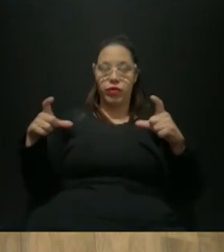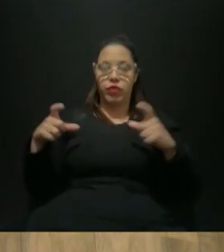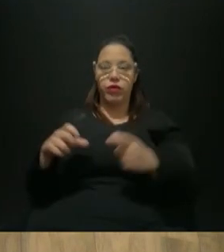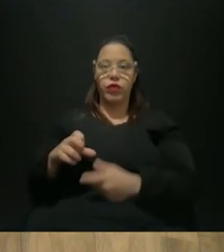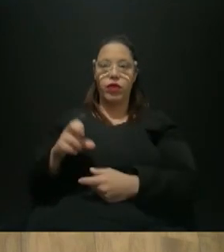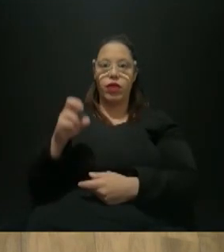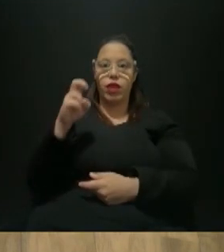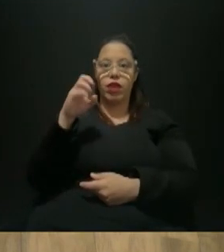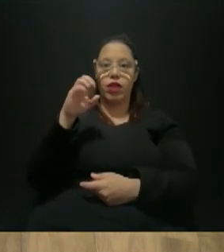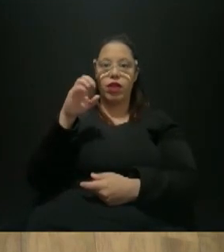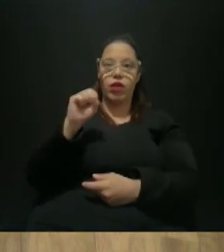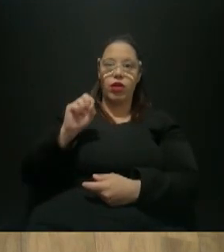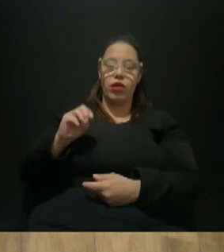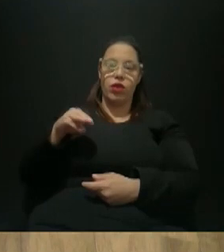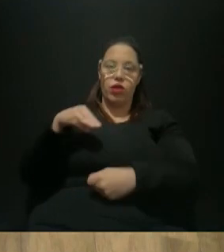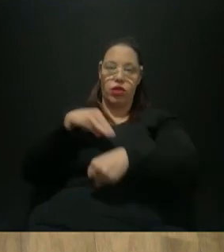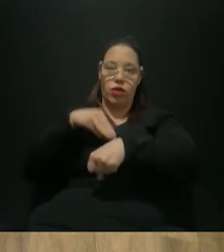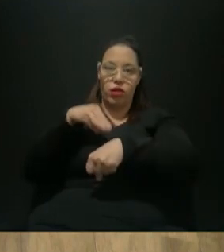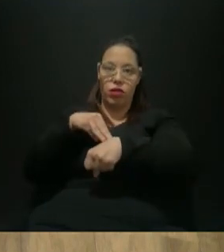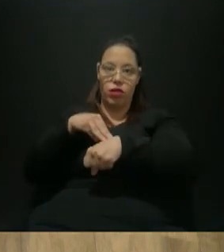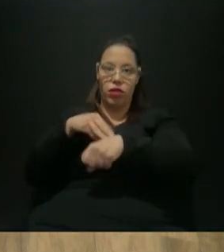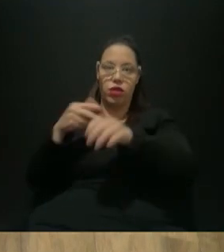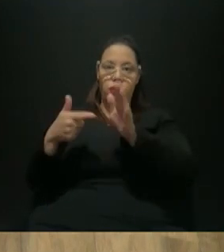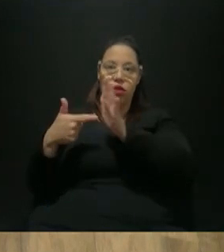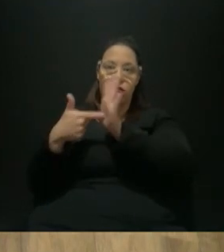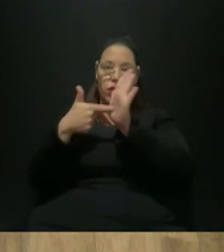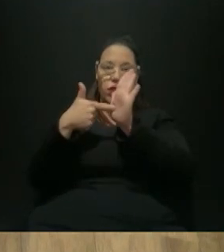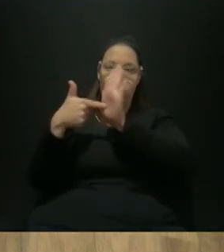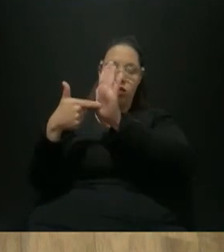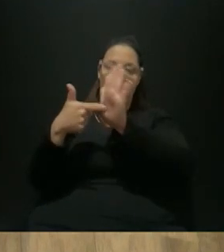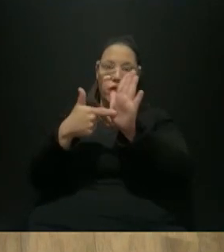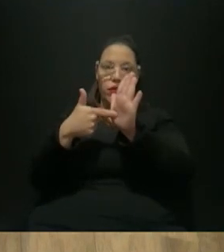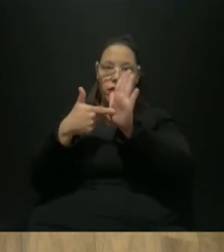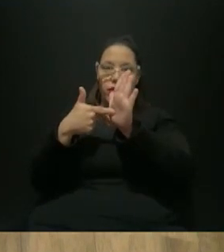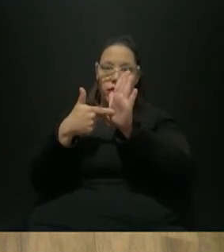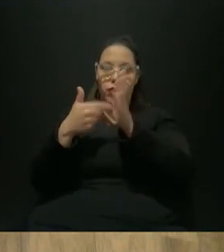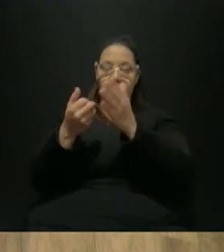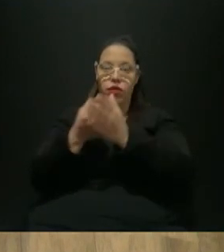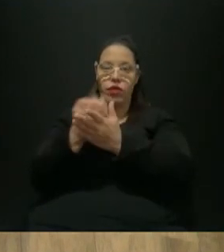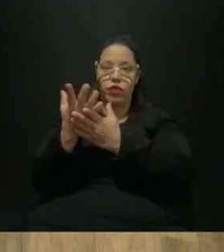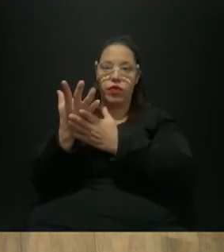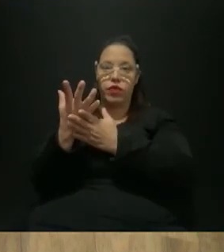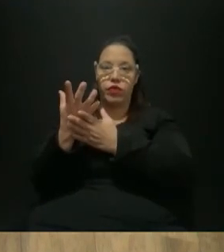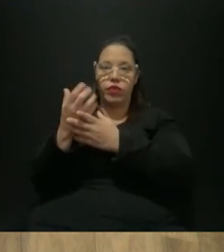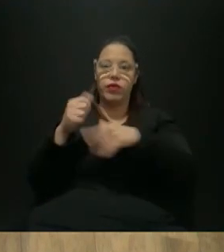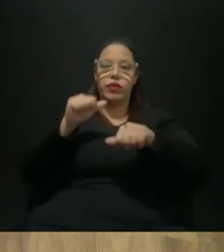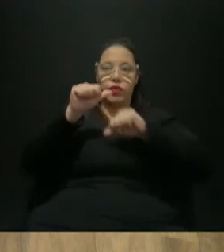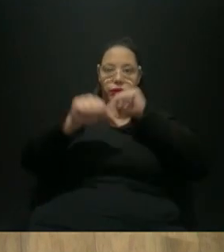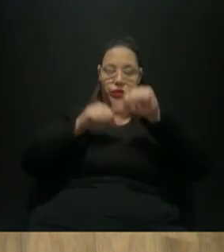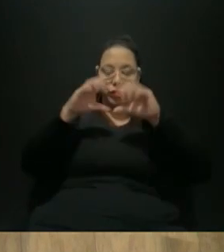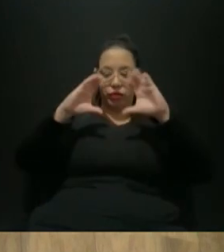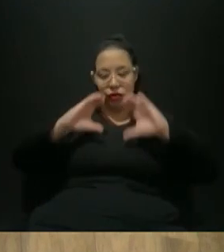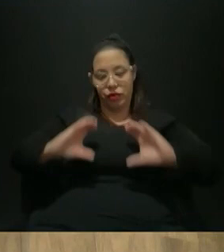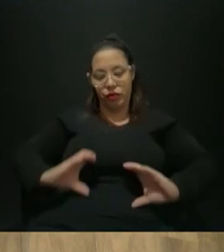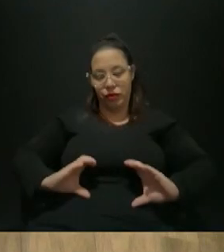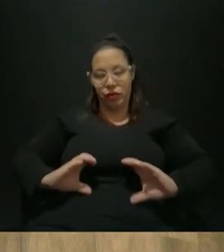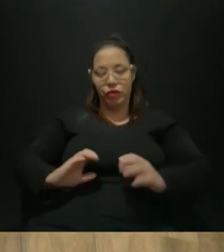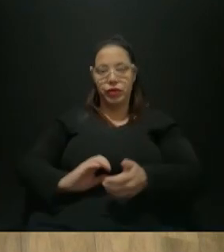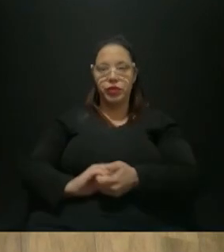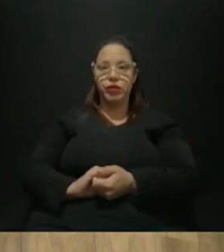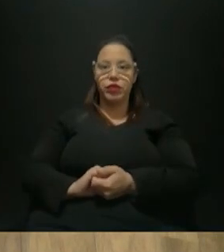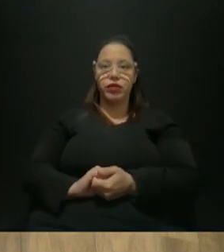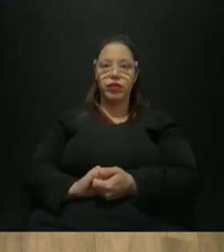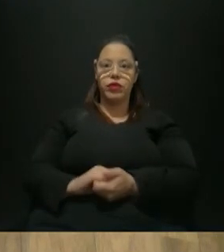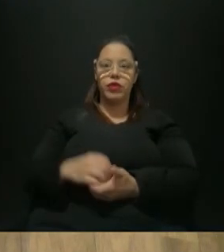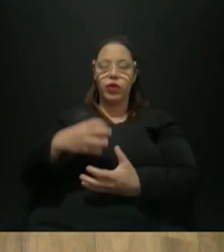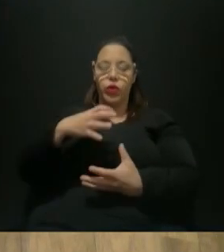e 29. É uma apresentação, uma iniciativa que fala das mudanças de comportamento da alma. Isso, foi